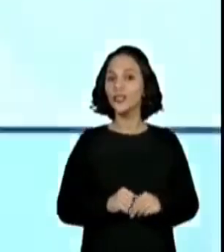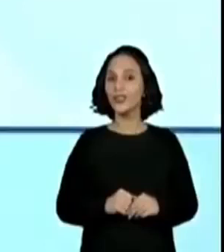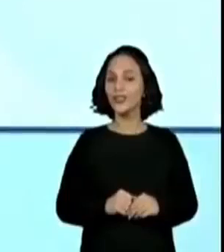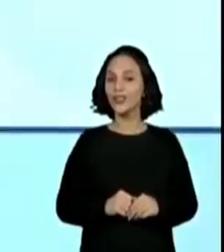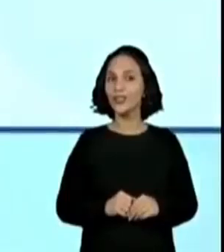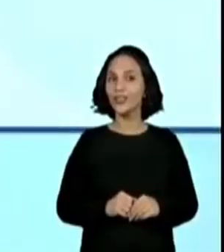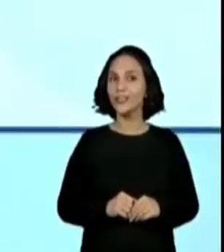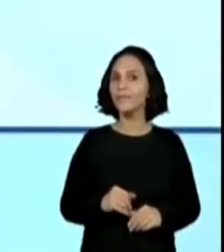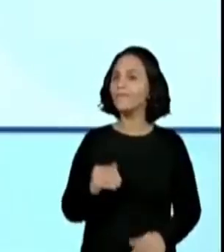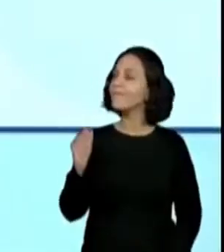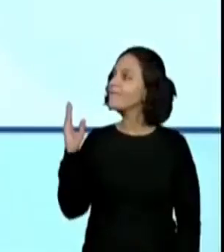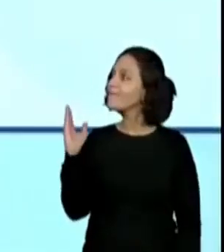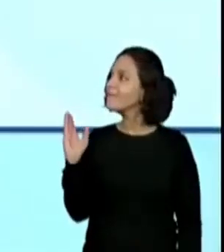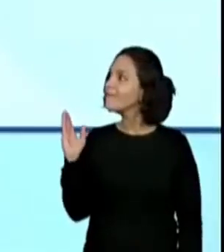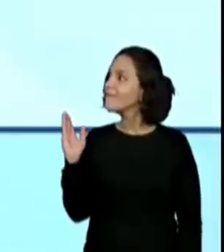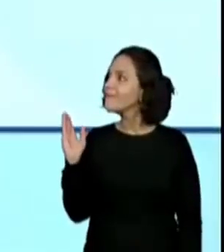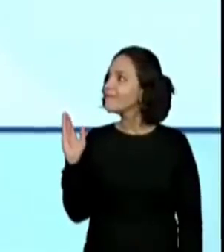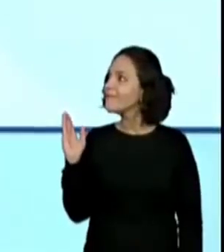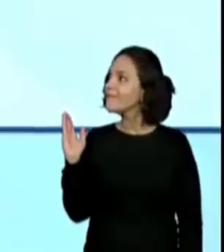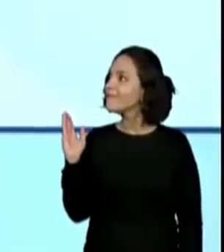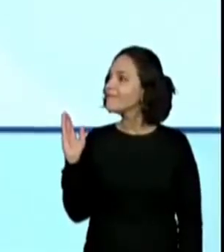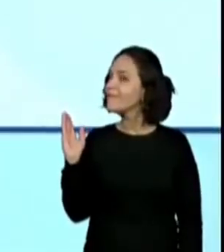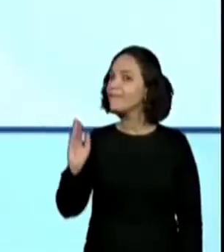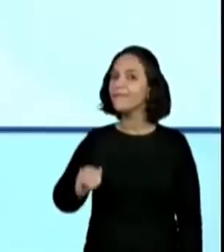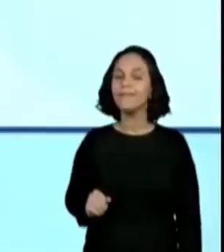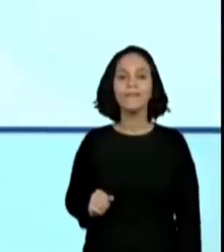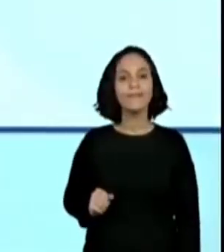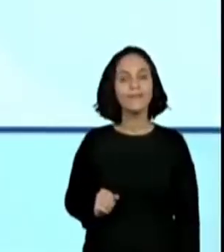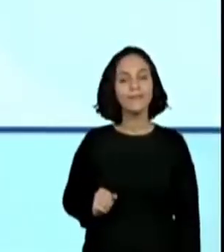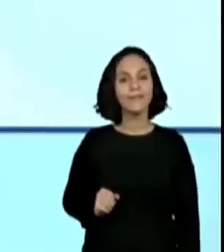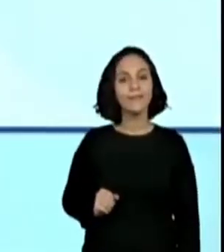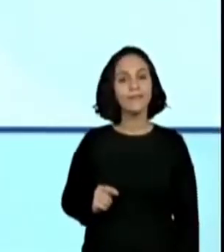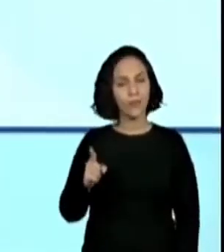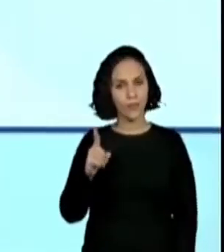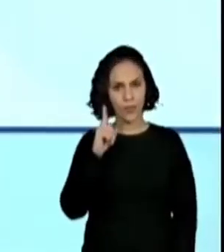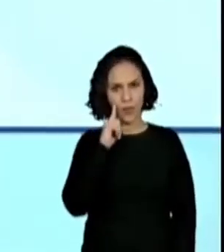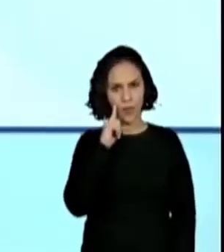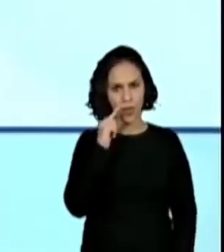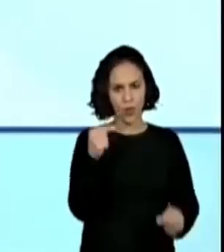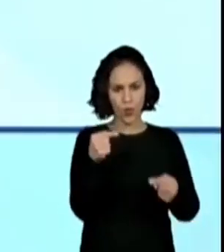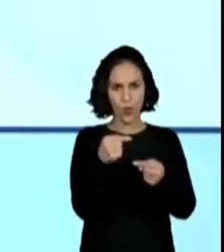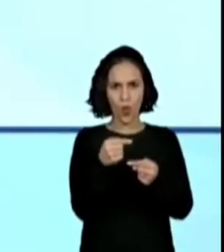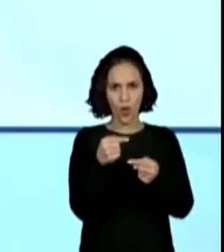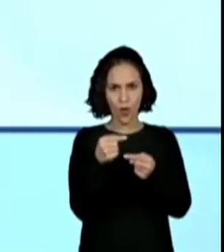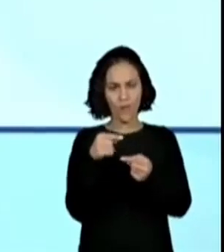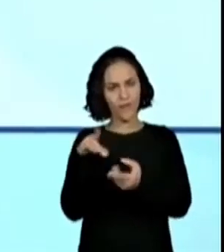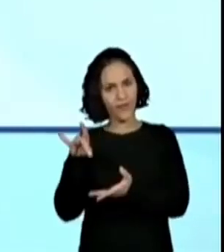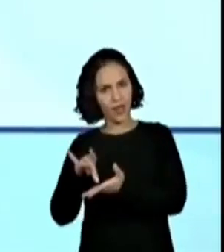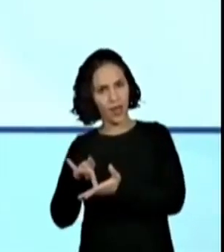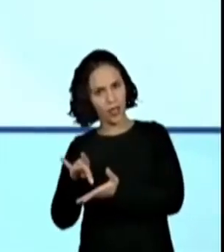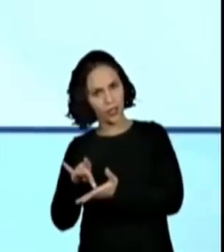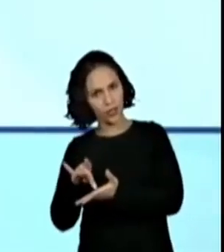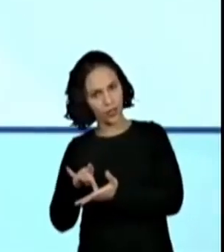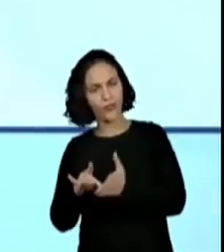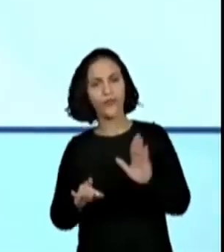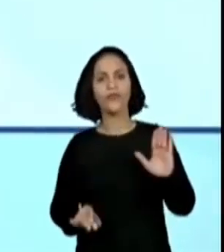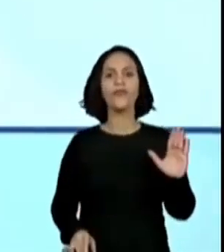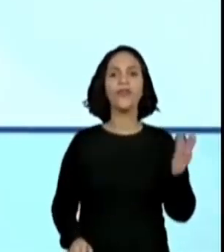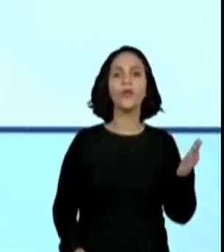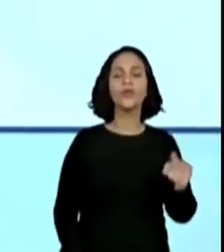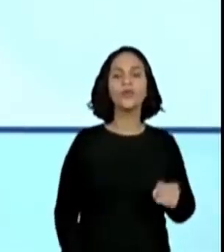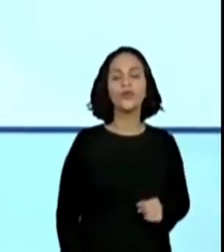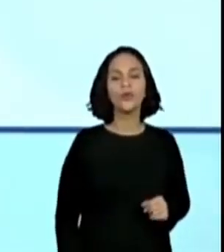10 + 90 esta relação de igualdade é verdadeira ou ela é